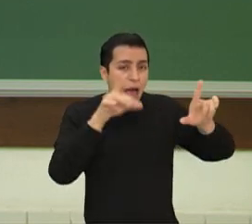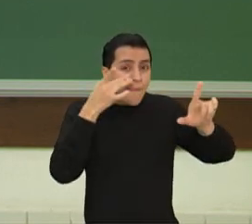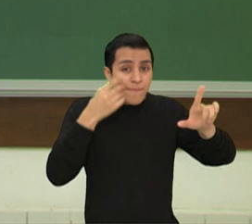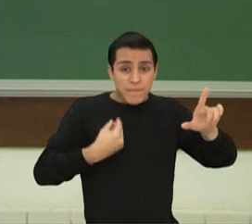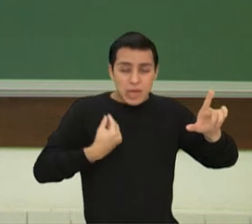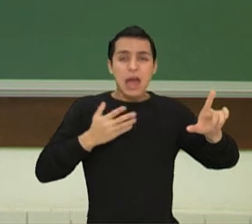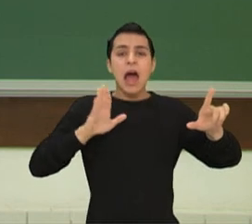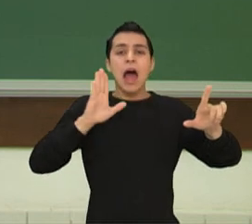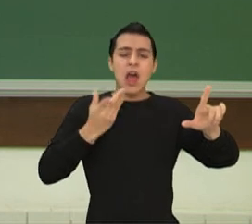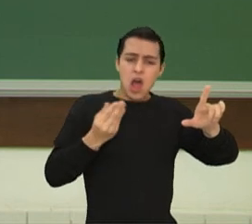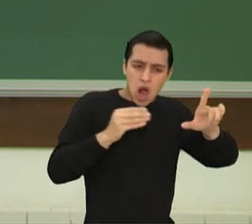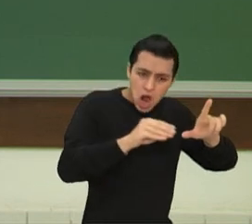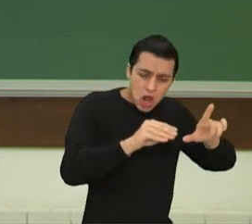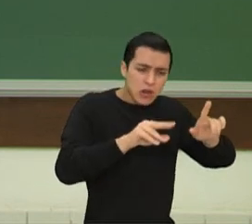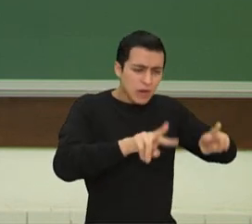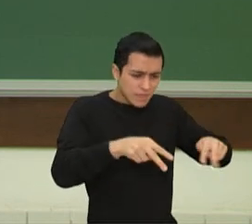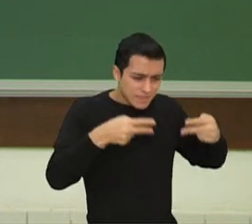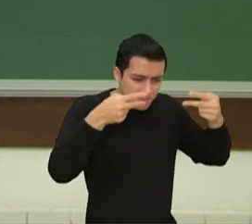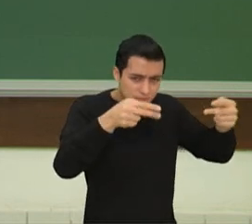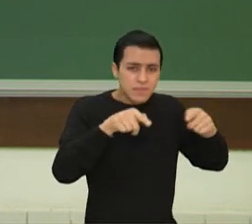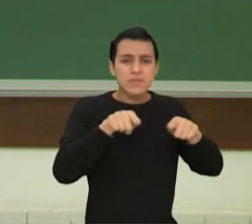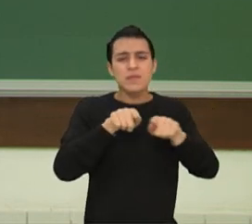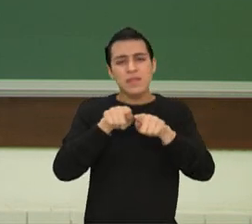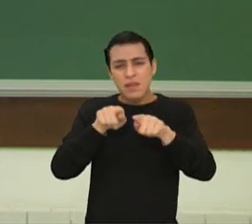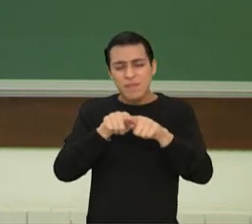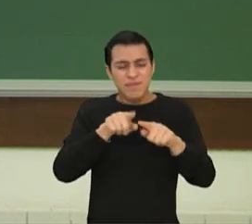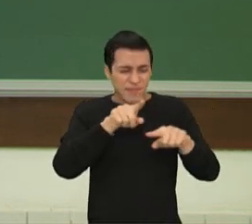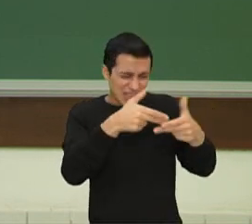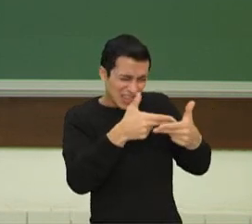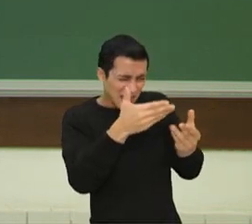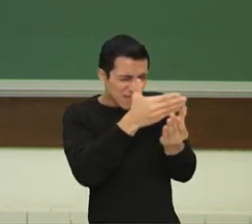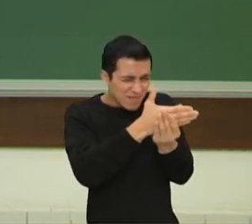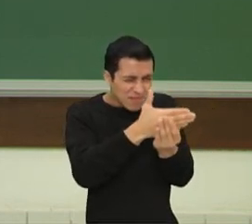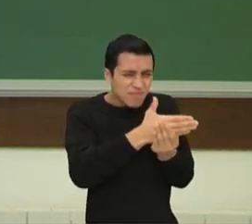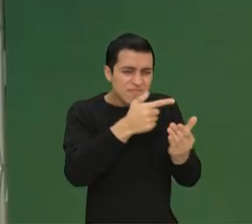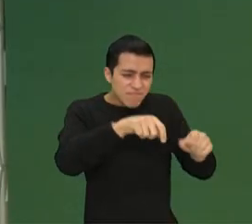tenha frequência na aula. Também acesse os demais materiais.